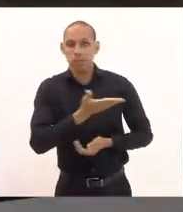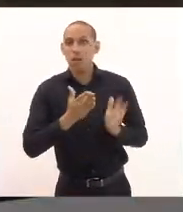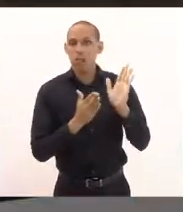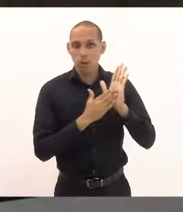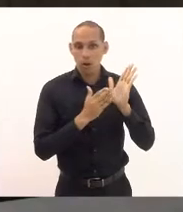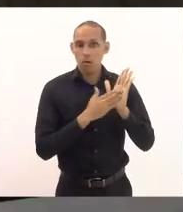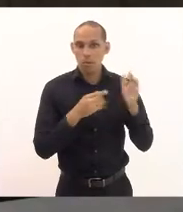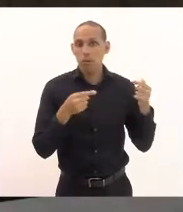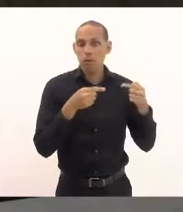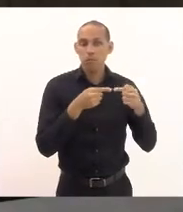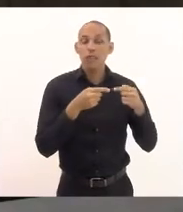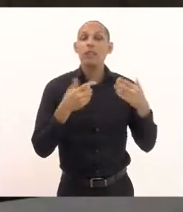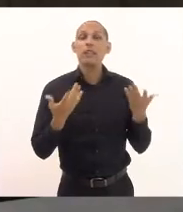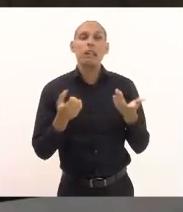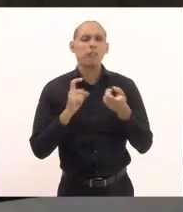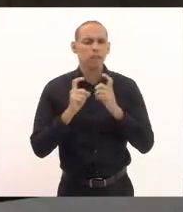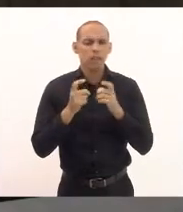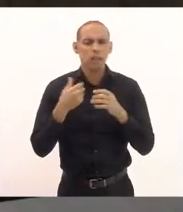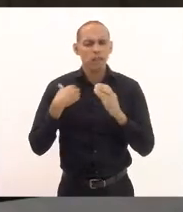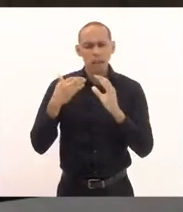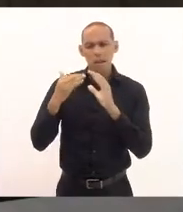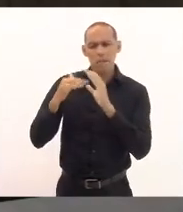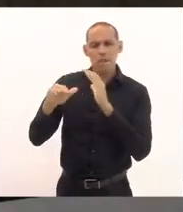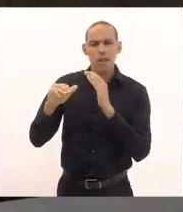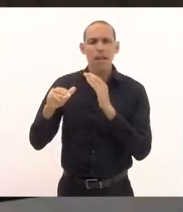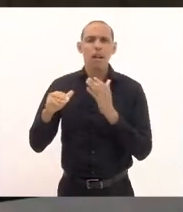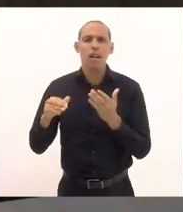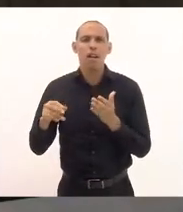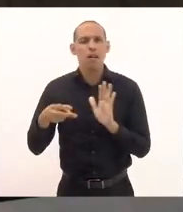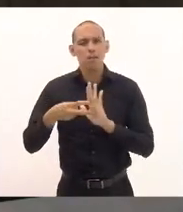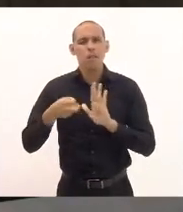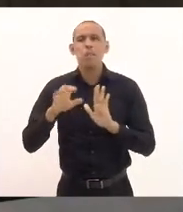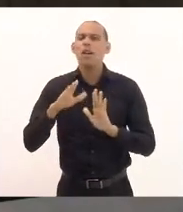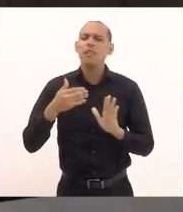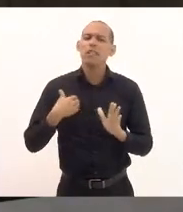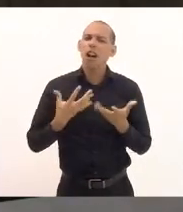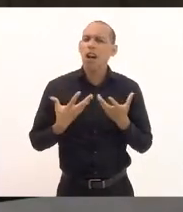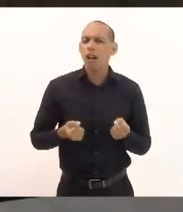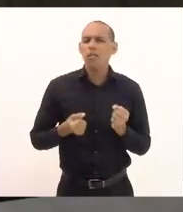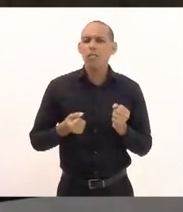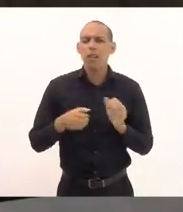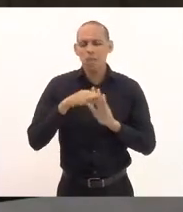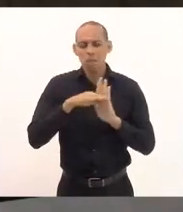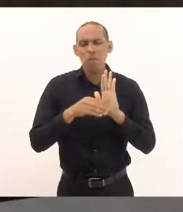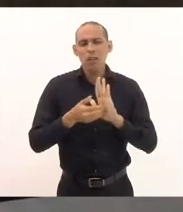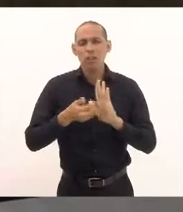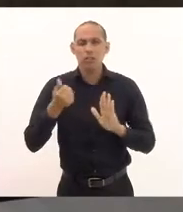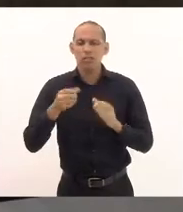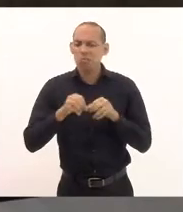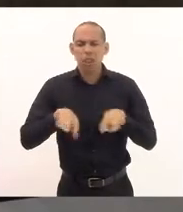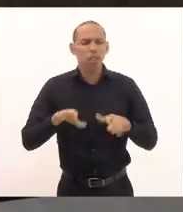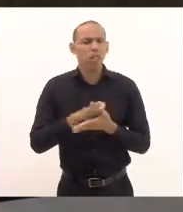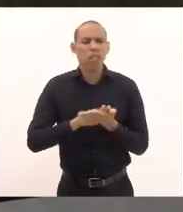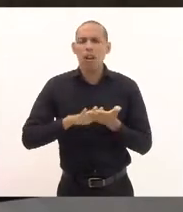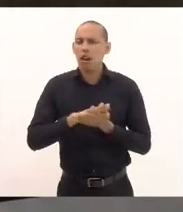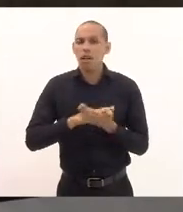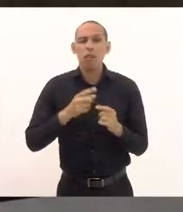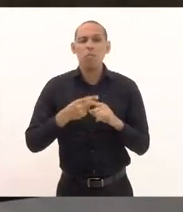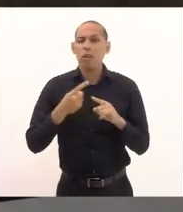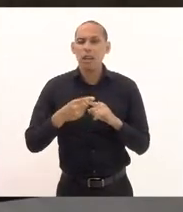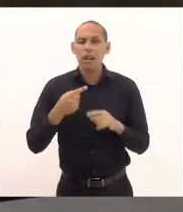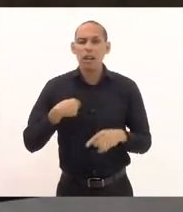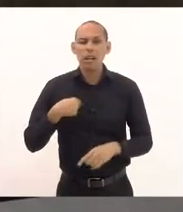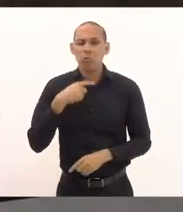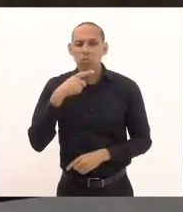reunião, eu ia encaminhar pela manutenção do veto, mas acolho a retirada de pauta sem nenhum prejuízo, no sentido de que não tenho dúvida